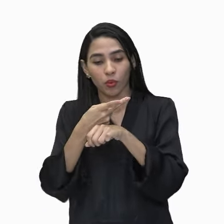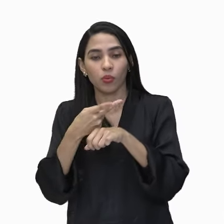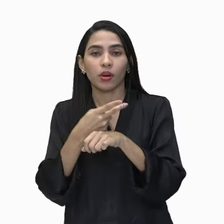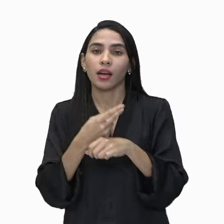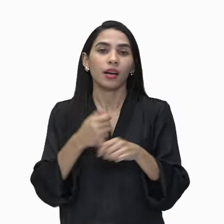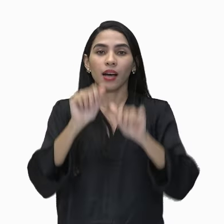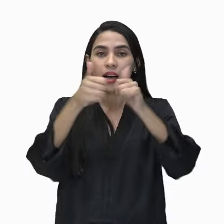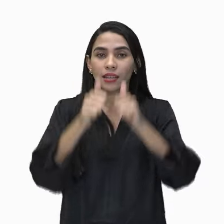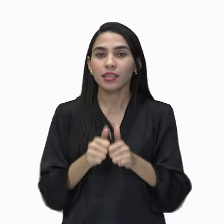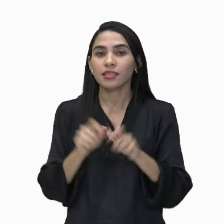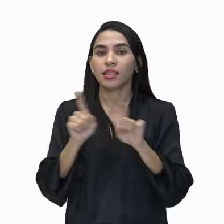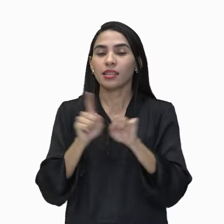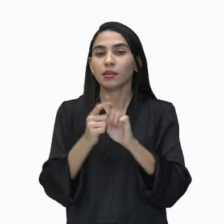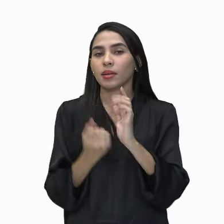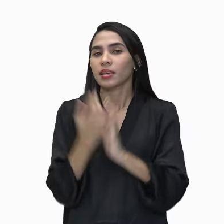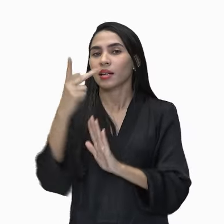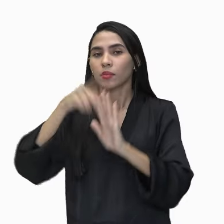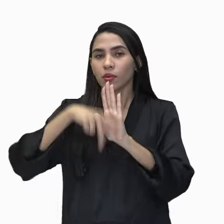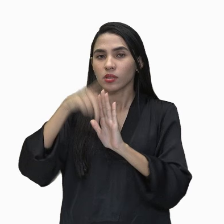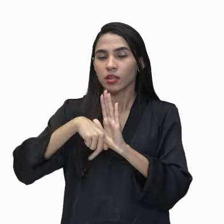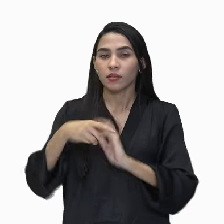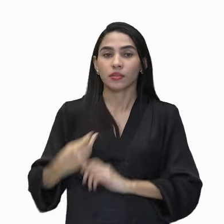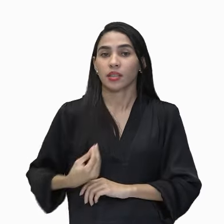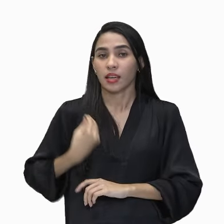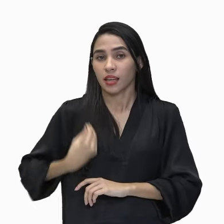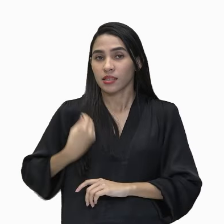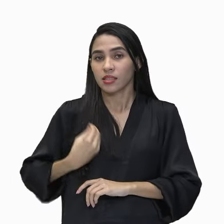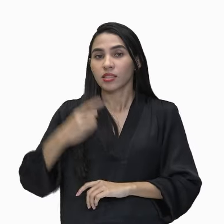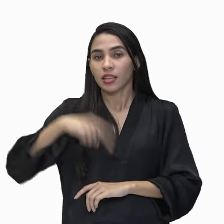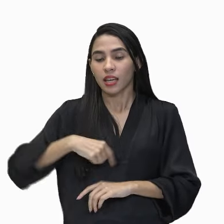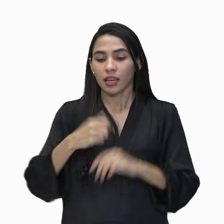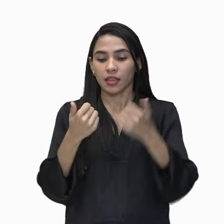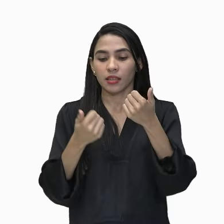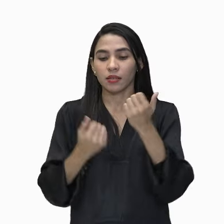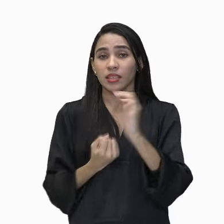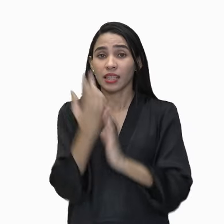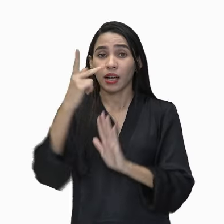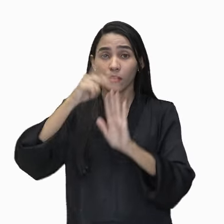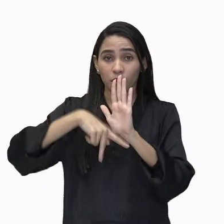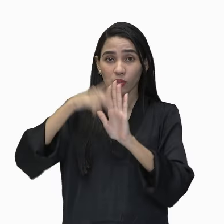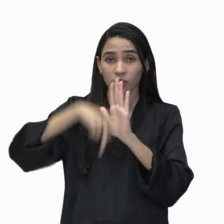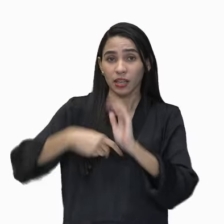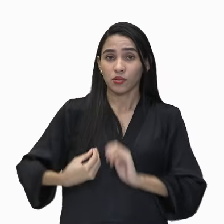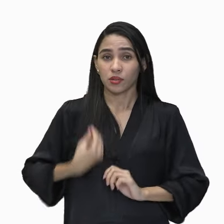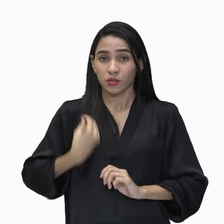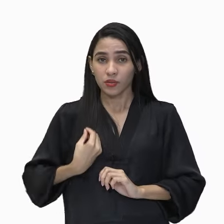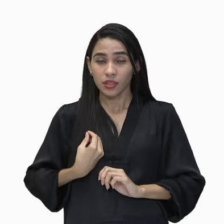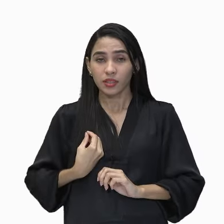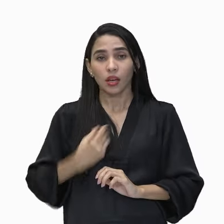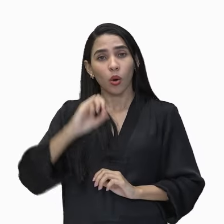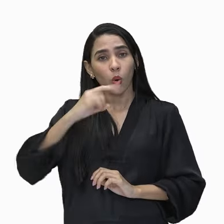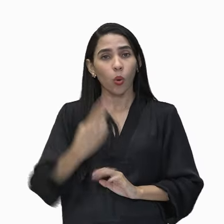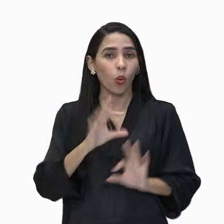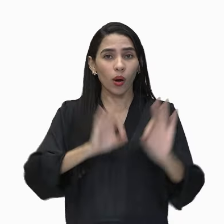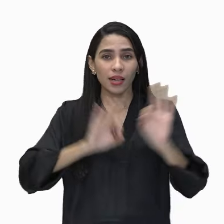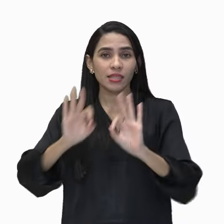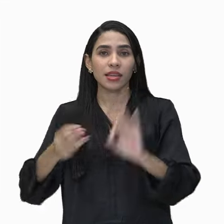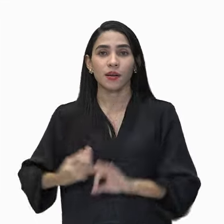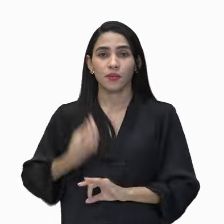outras palavras, existir é construir um projeto. Isso é muito importante, tá, gente?